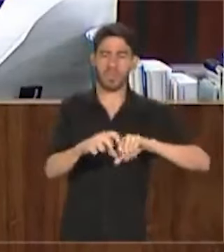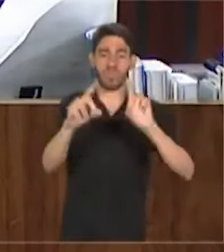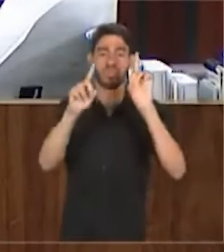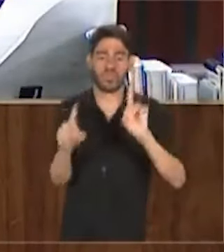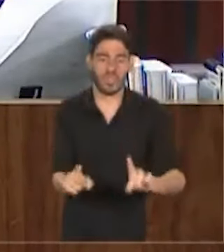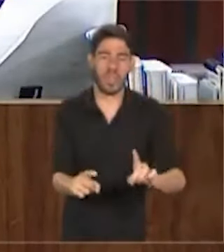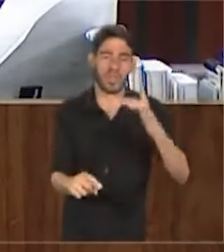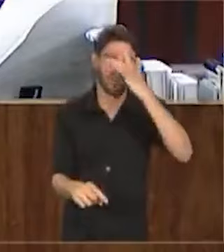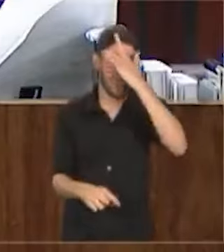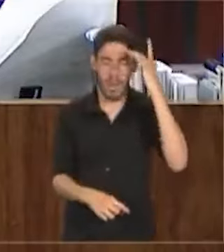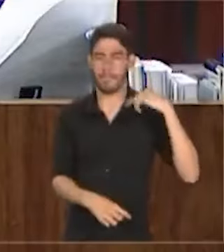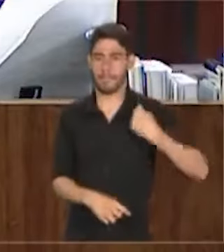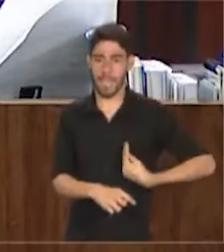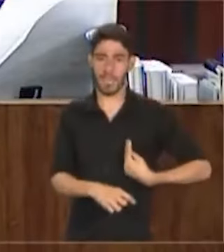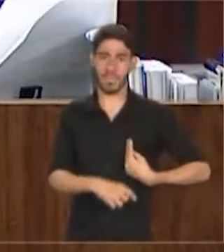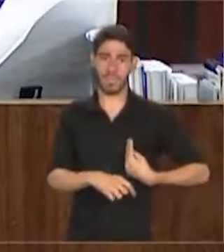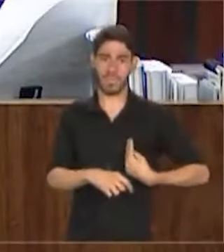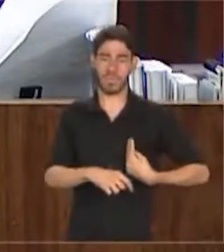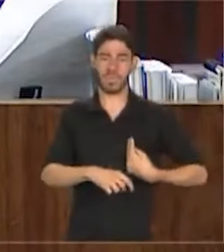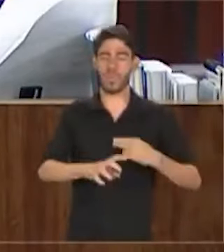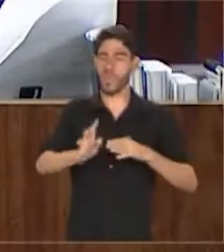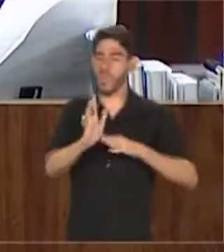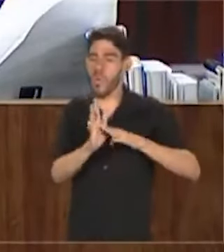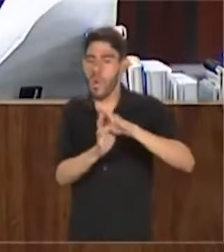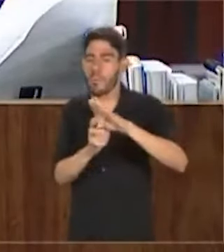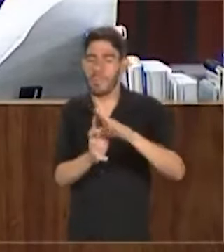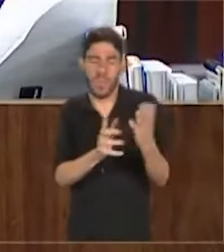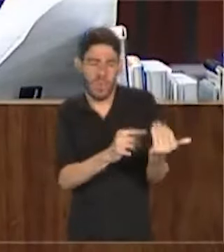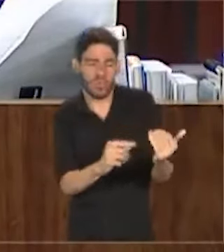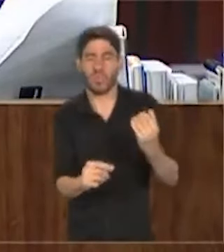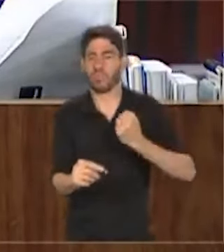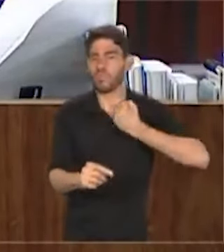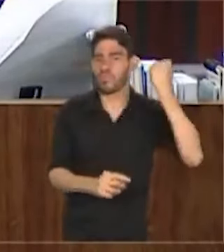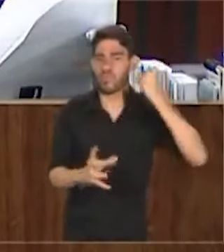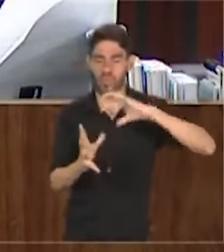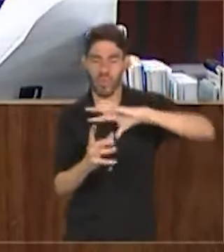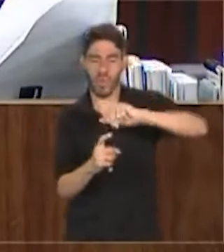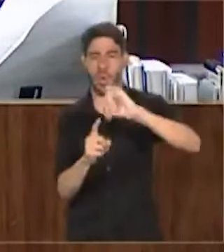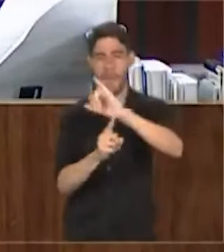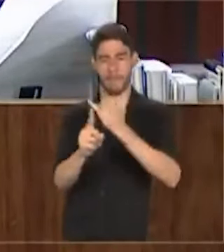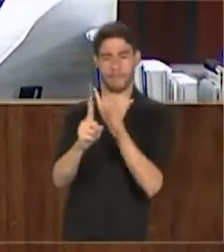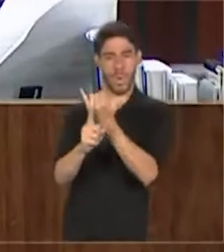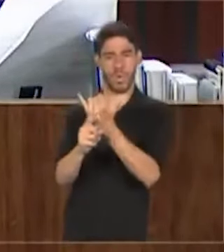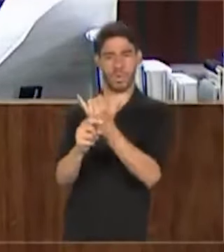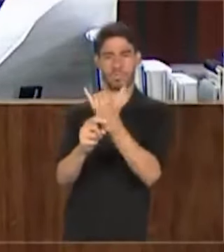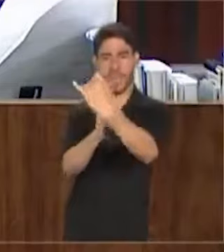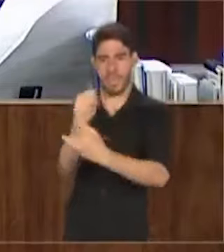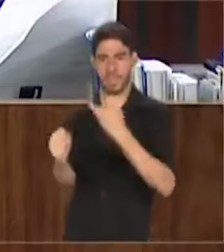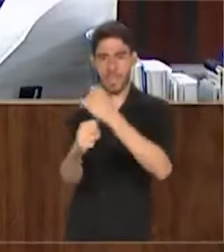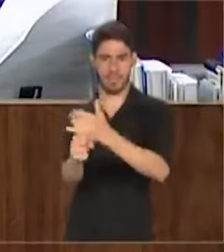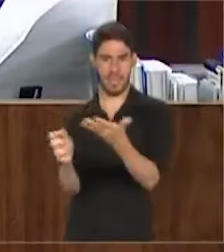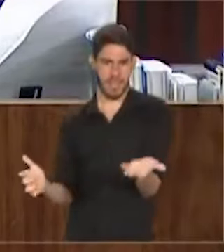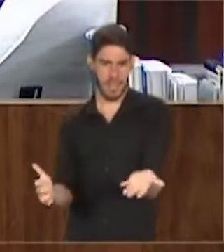humana isso aumentou o número de suicídios de adolescentes no mundo todo é o bullying virtual e